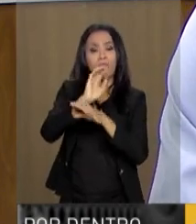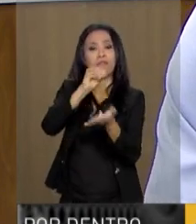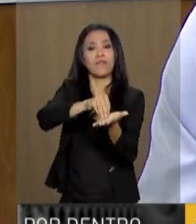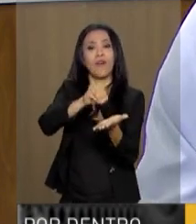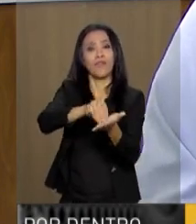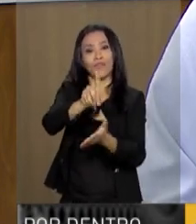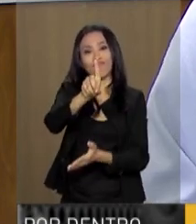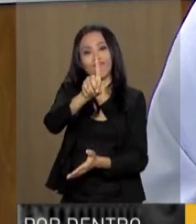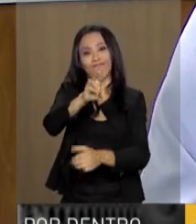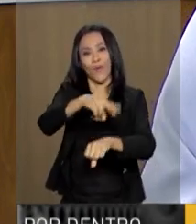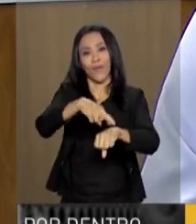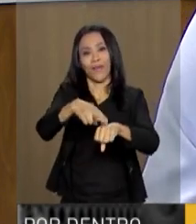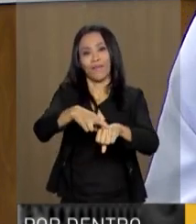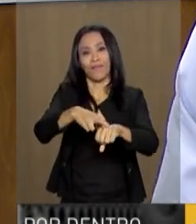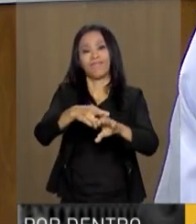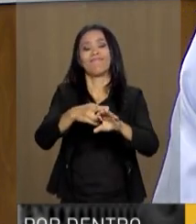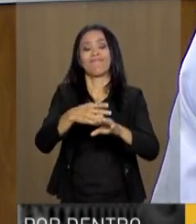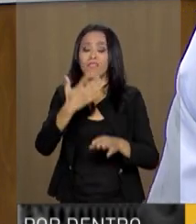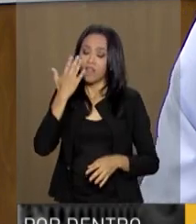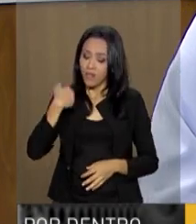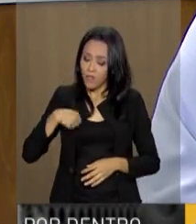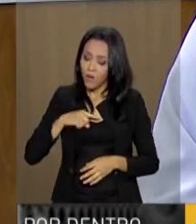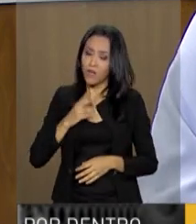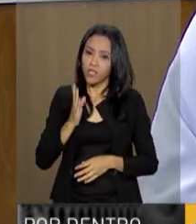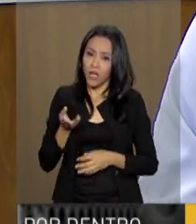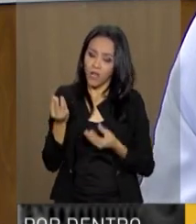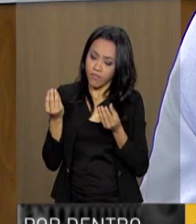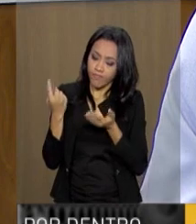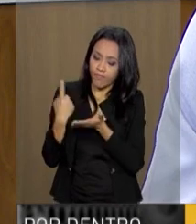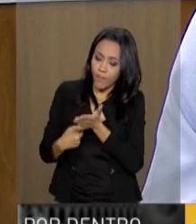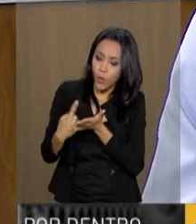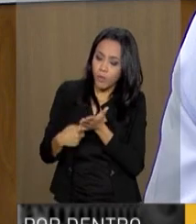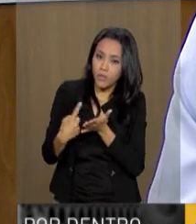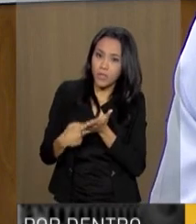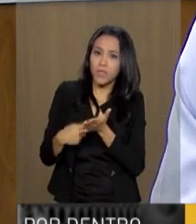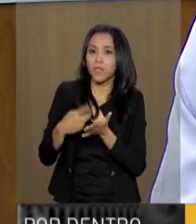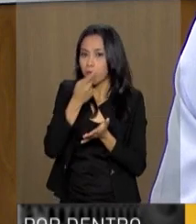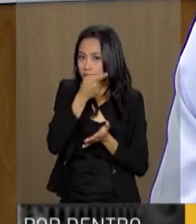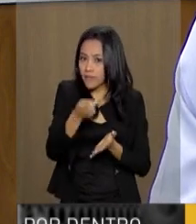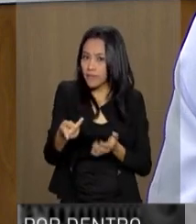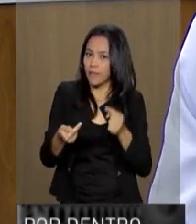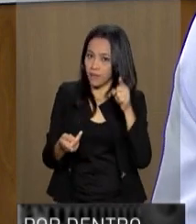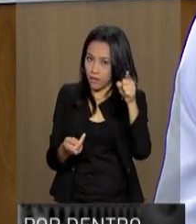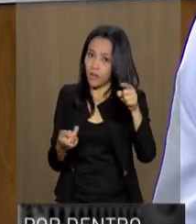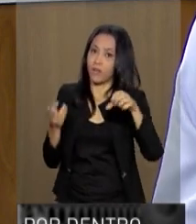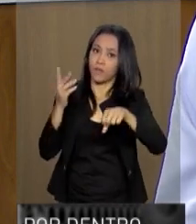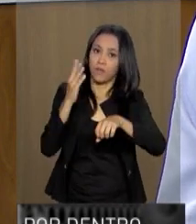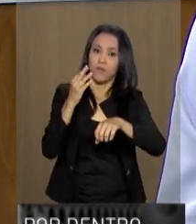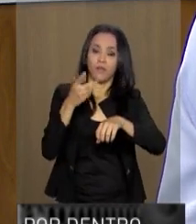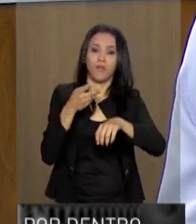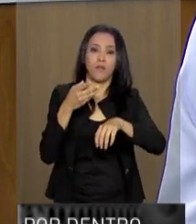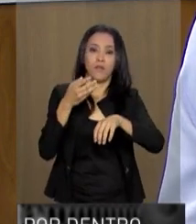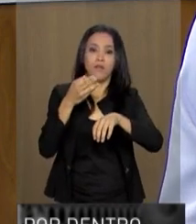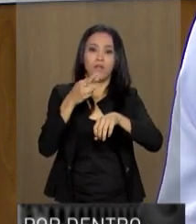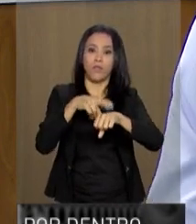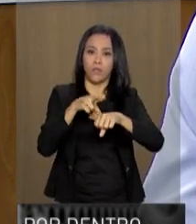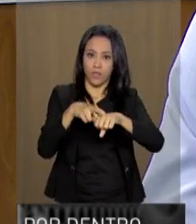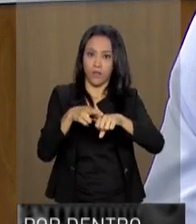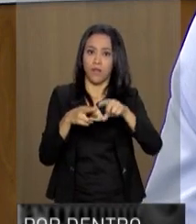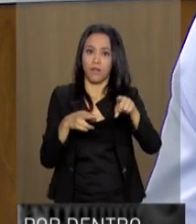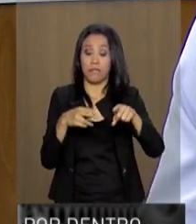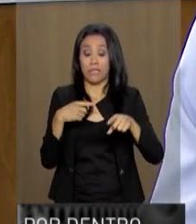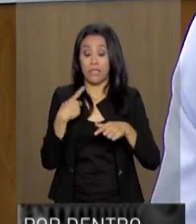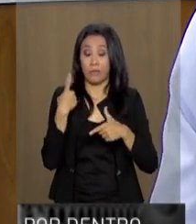e nós já estamos agendando a visita da secretária nacional de juventude em roraima que passa por uma situação delicada